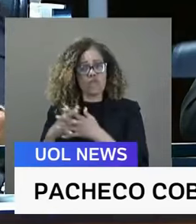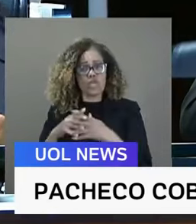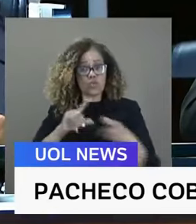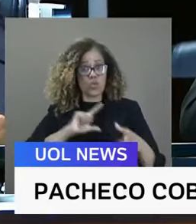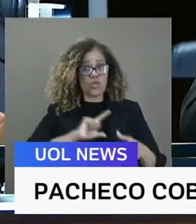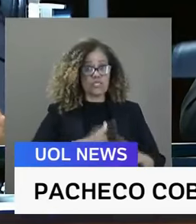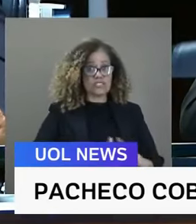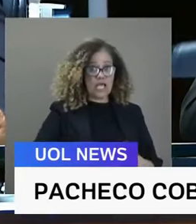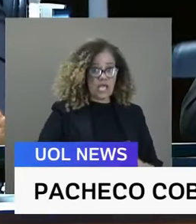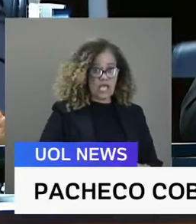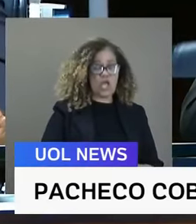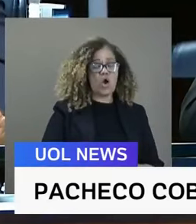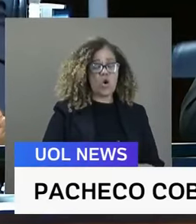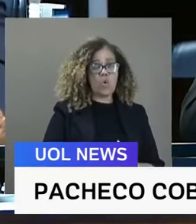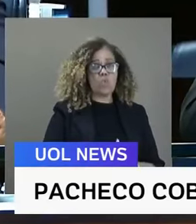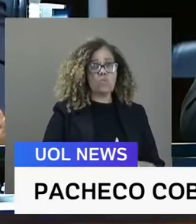Israel